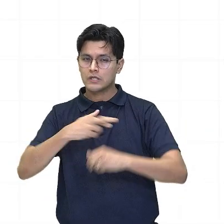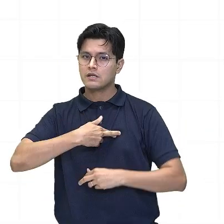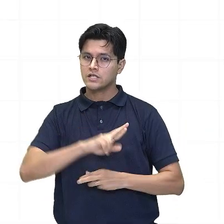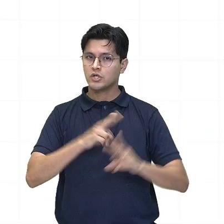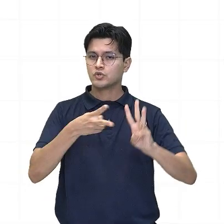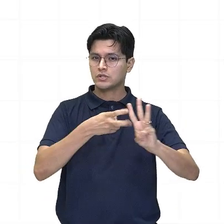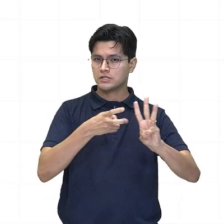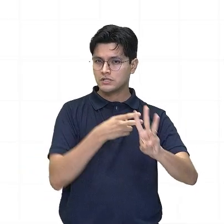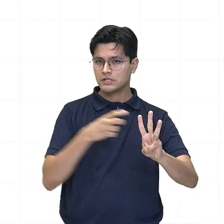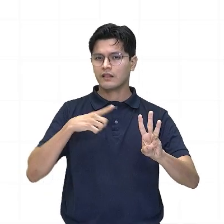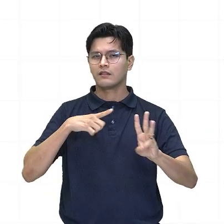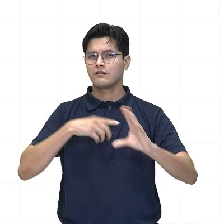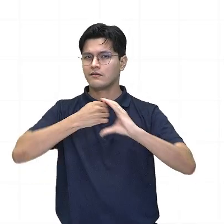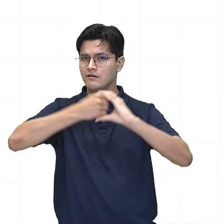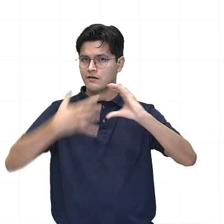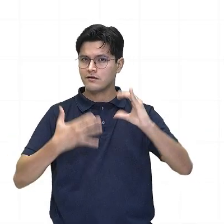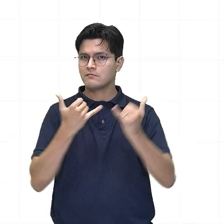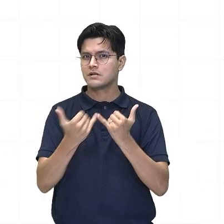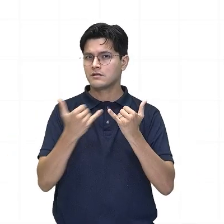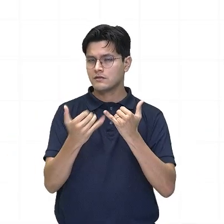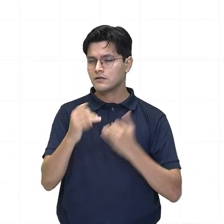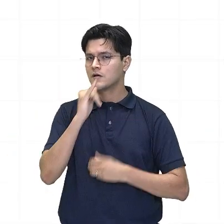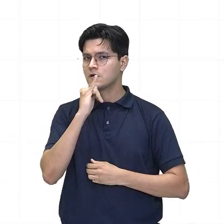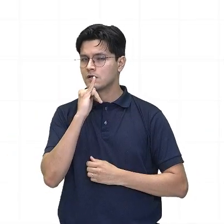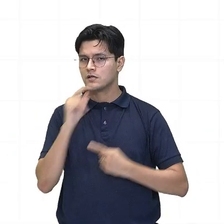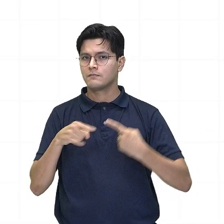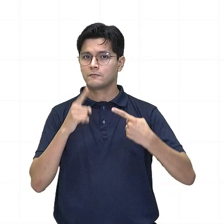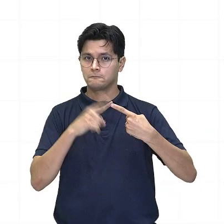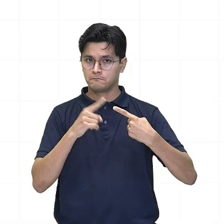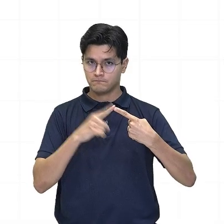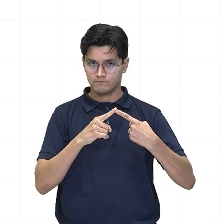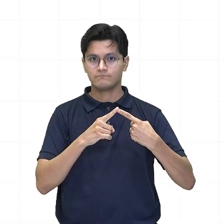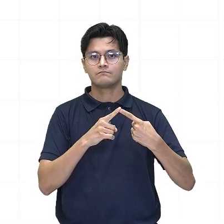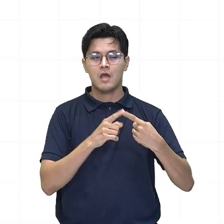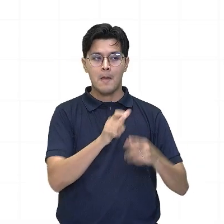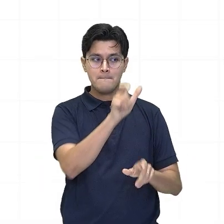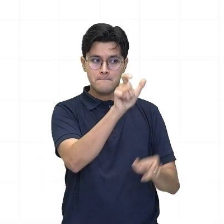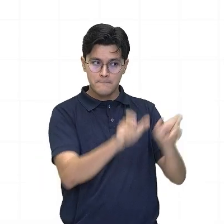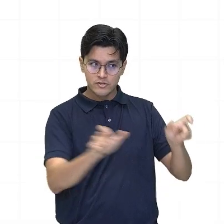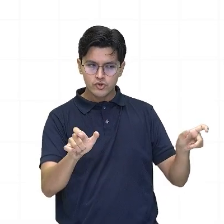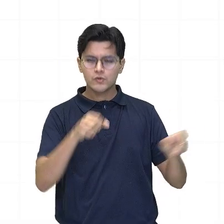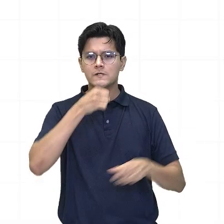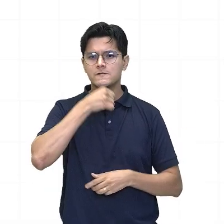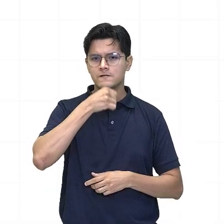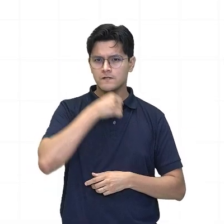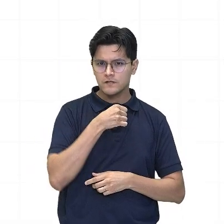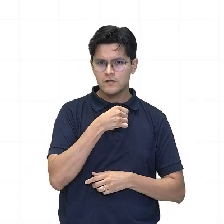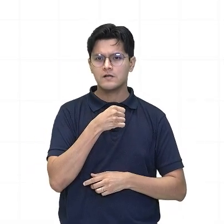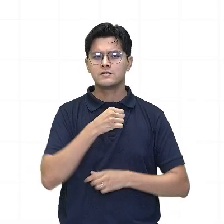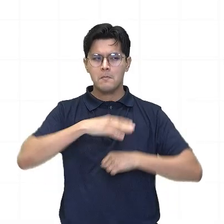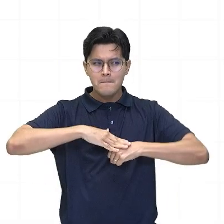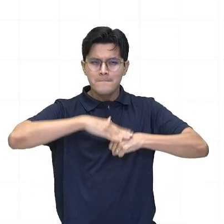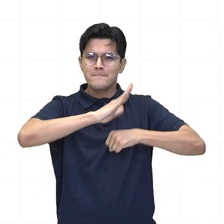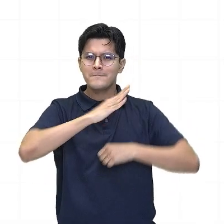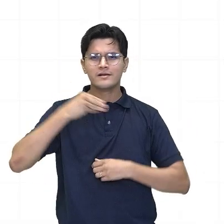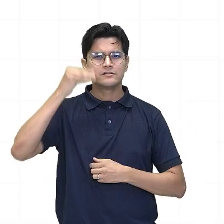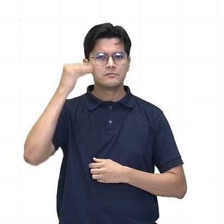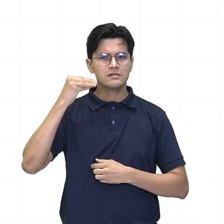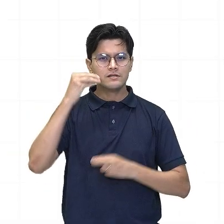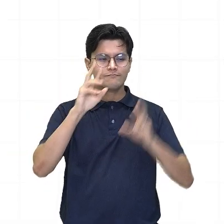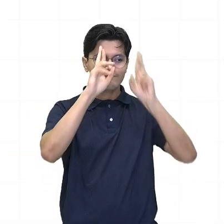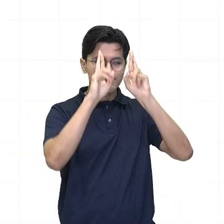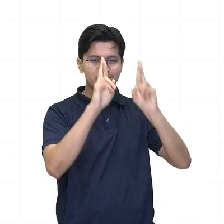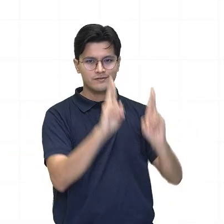aos mais velhos. Muito importante, o respeito e a reverência aos nossos pais, aos nossos